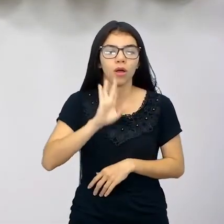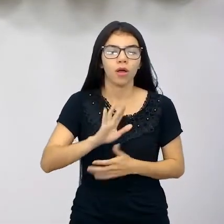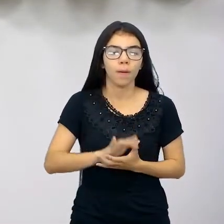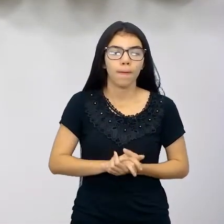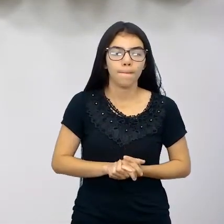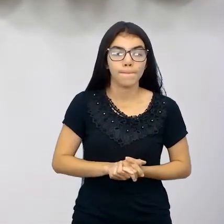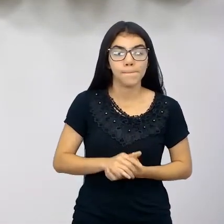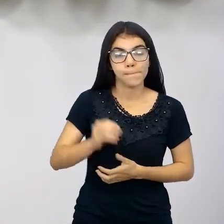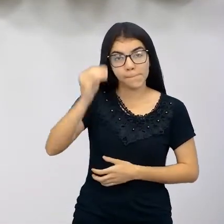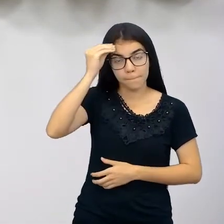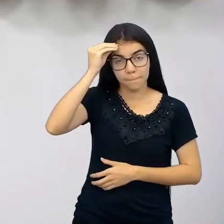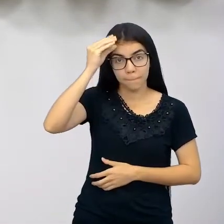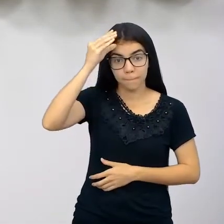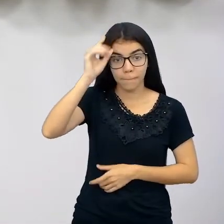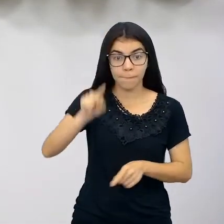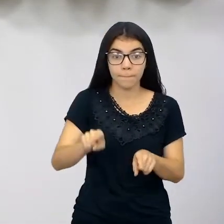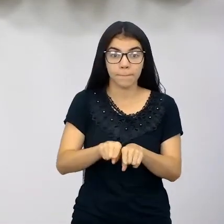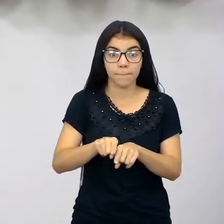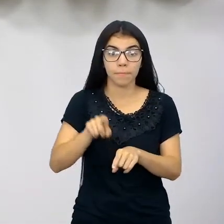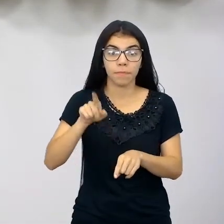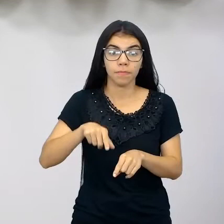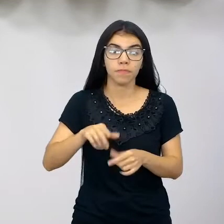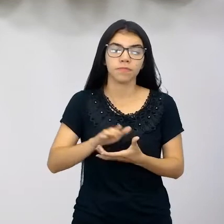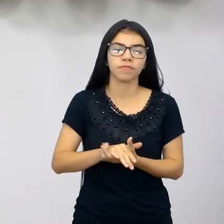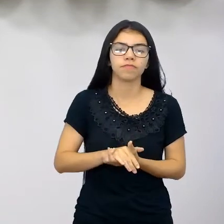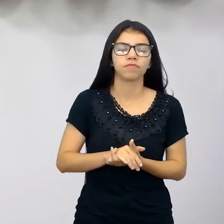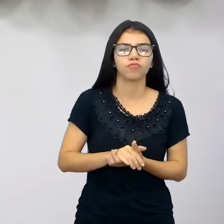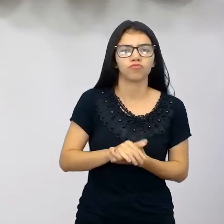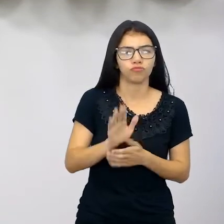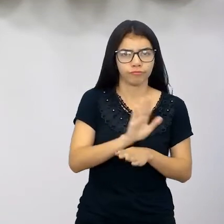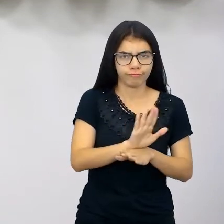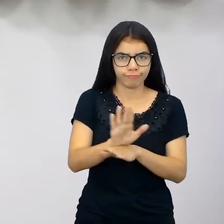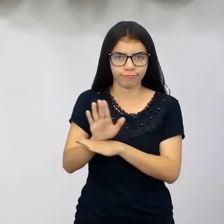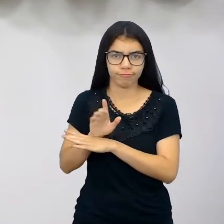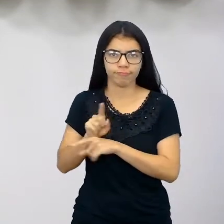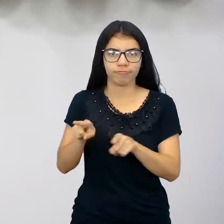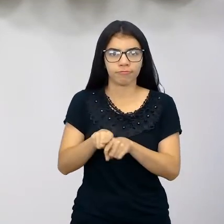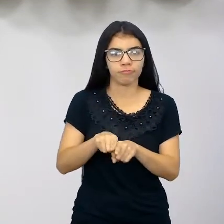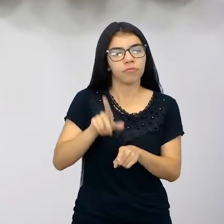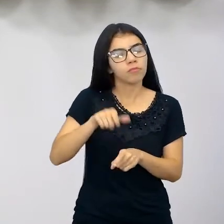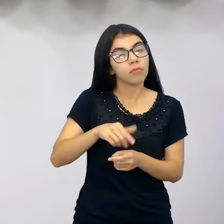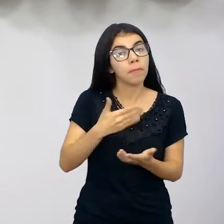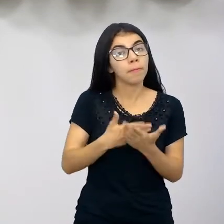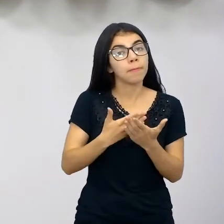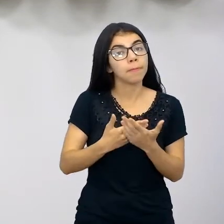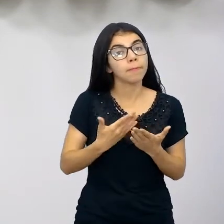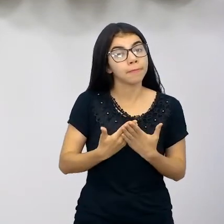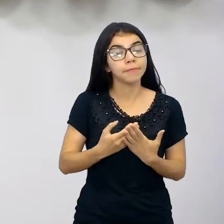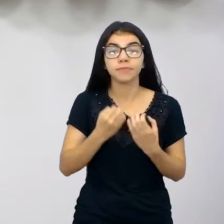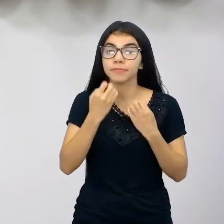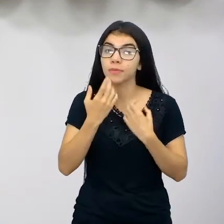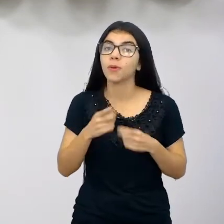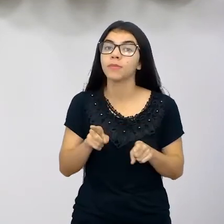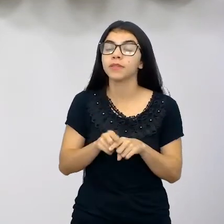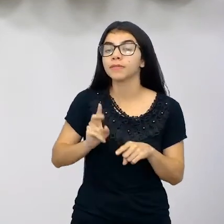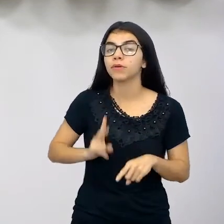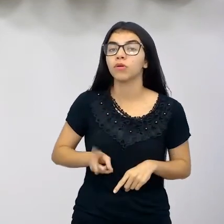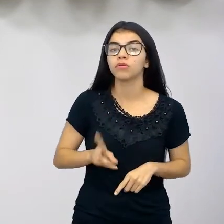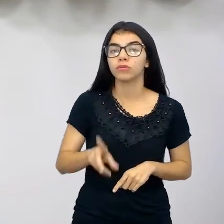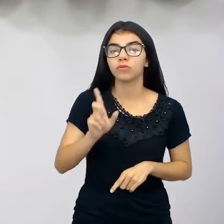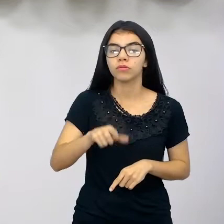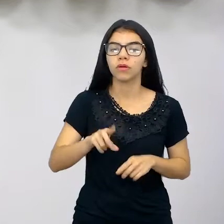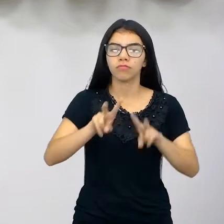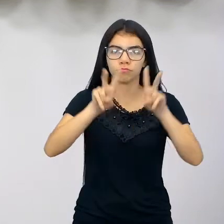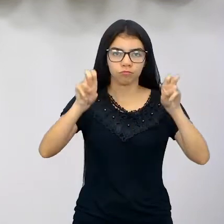né, no meu conhecimento e espero ter colaborado também. Então, gente, uma aula aí que vale a pena e a gente prossegue falando sobre